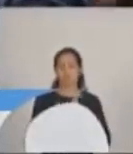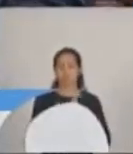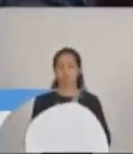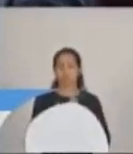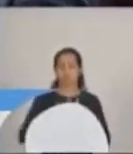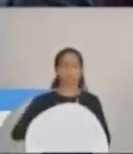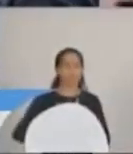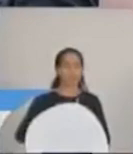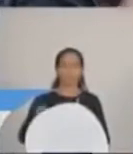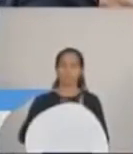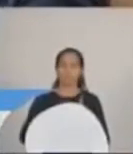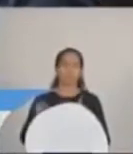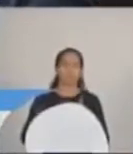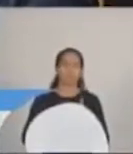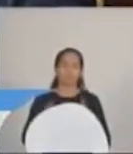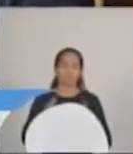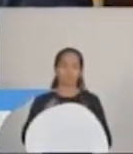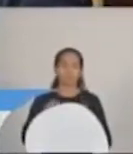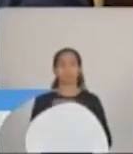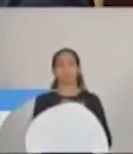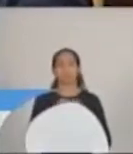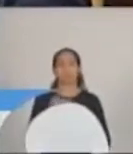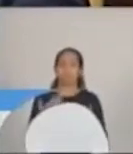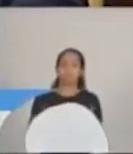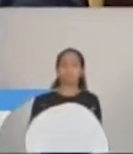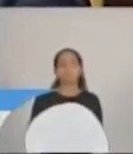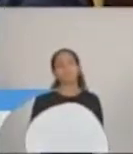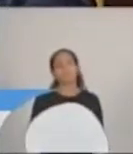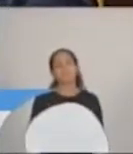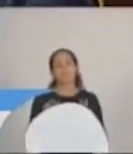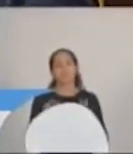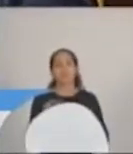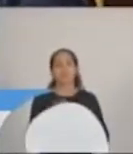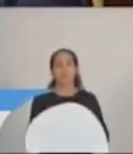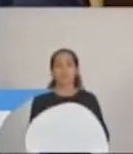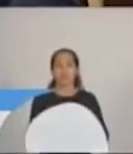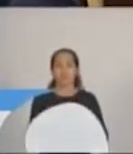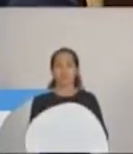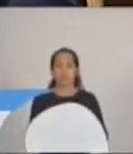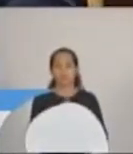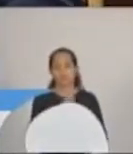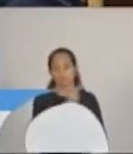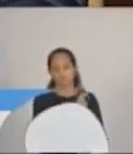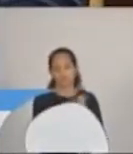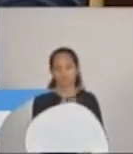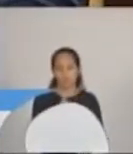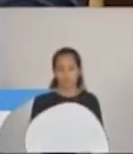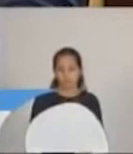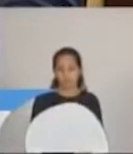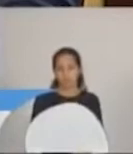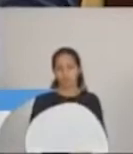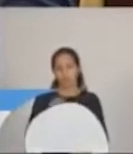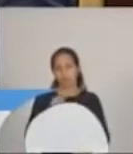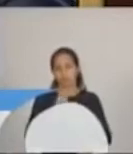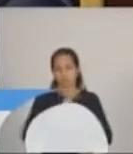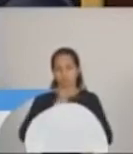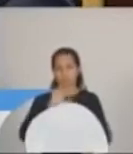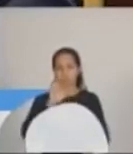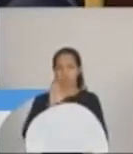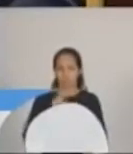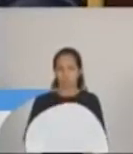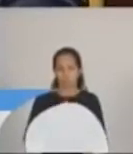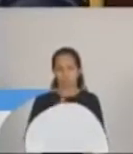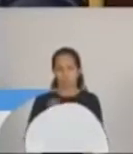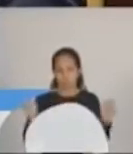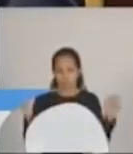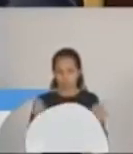do Judiciário. Artigo 56 da Constituição Estadual diz o seguinte: é de